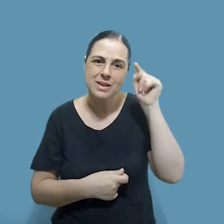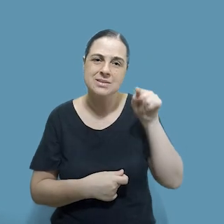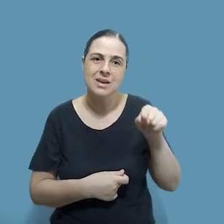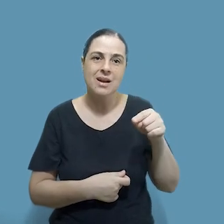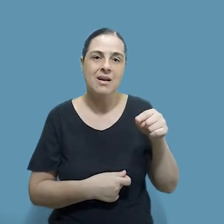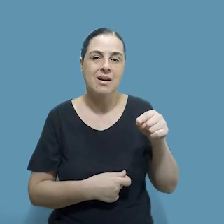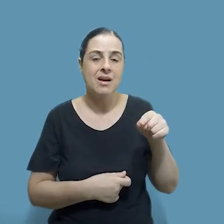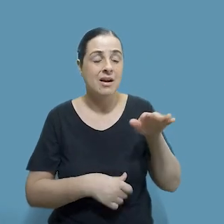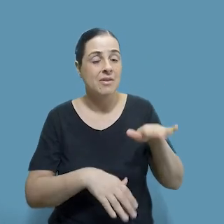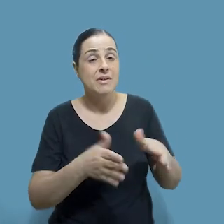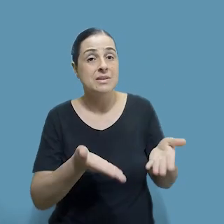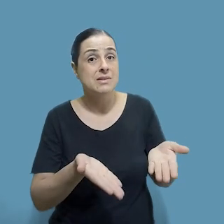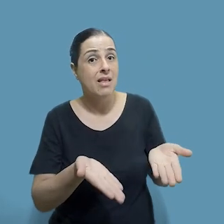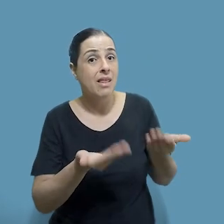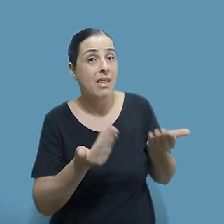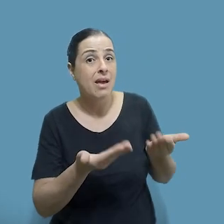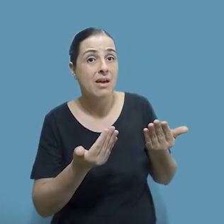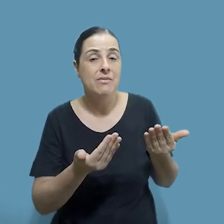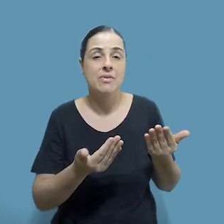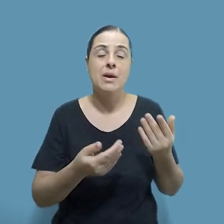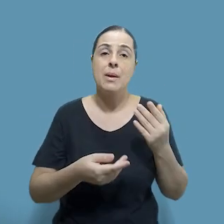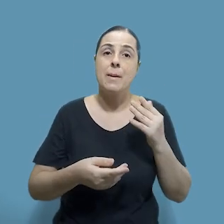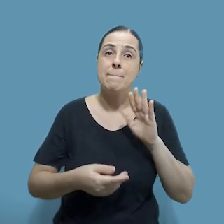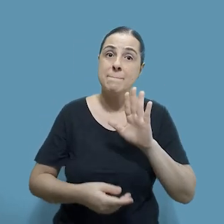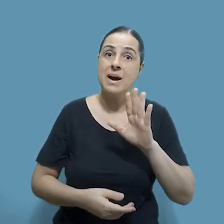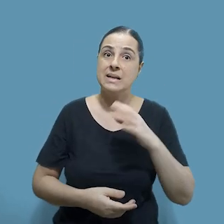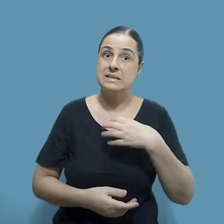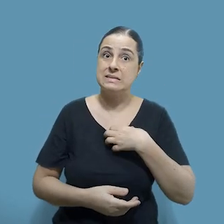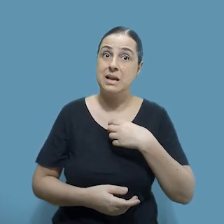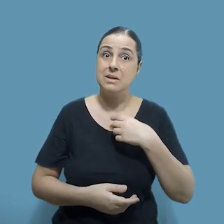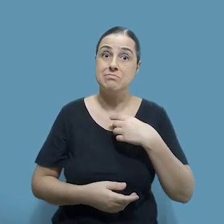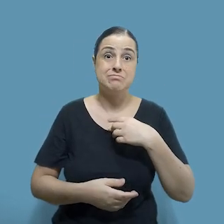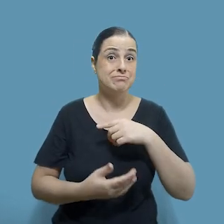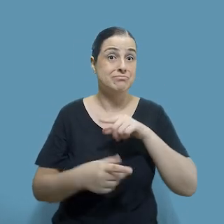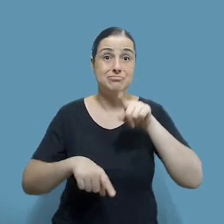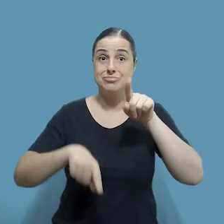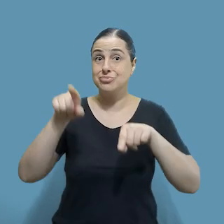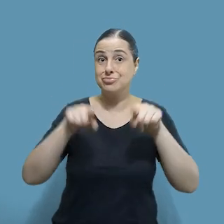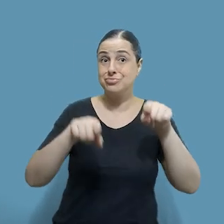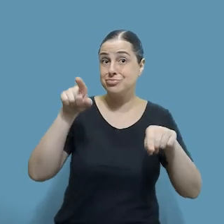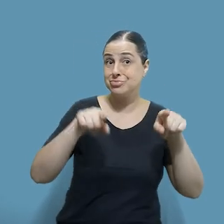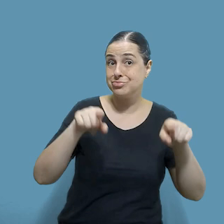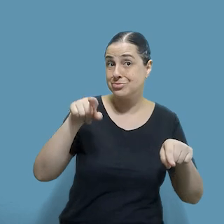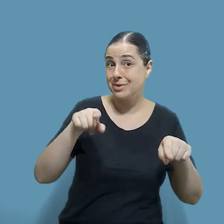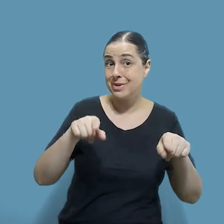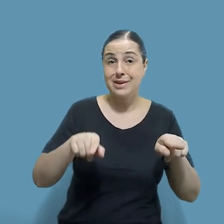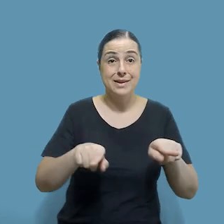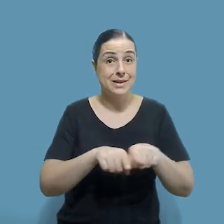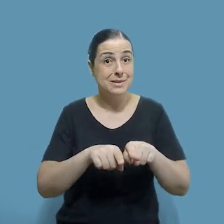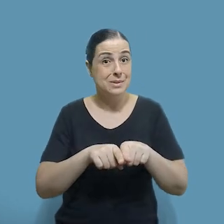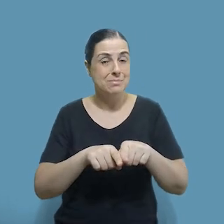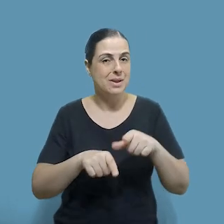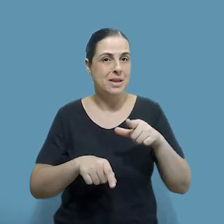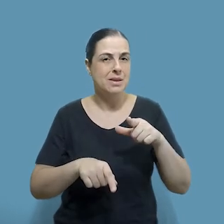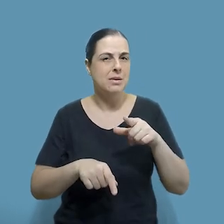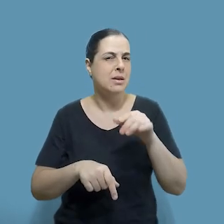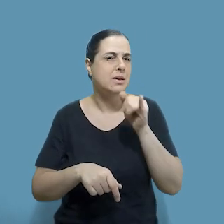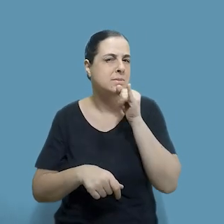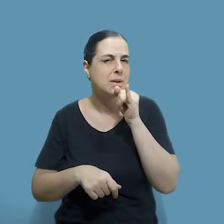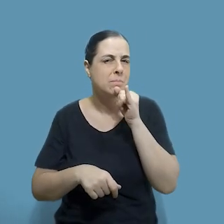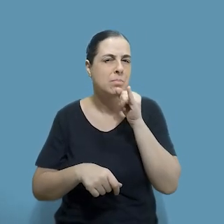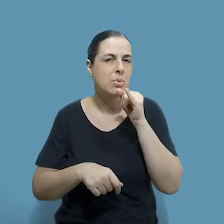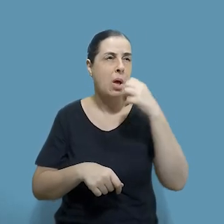depender muito, tem várias condições de baixa visão, e tem várias situações. Às vezes, uma luz muito